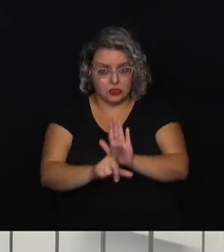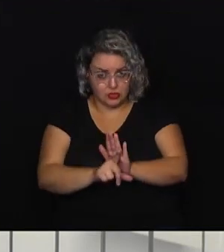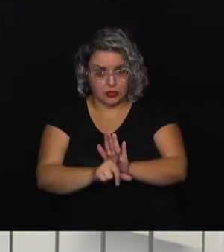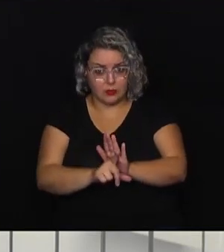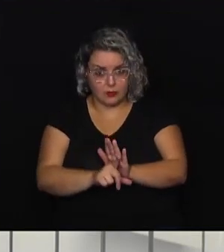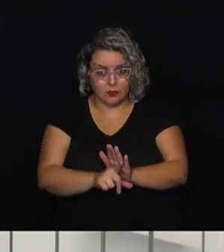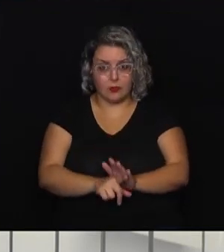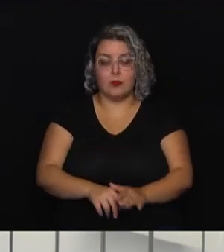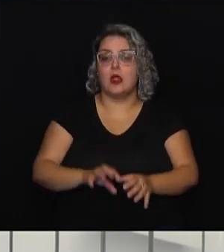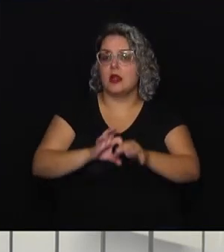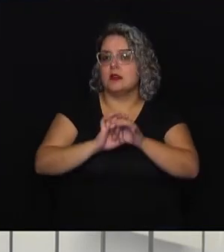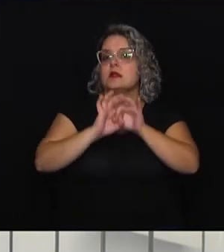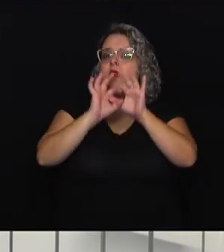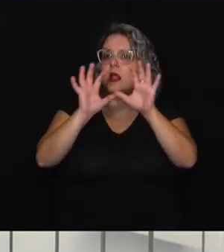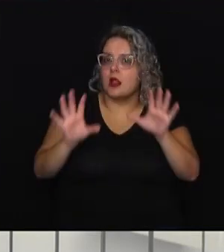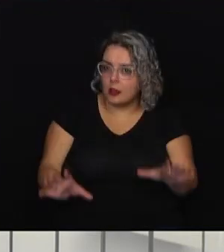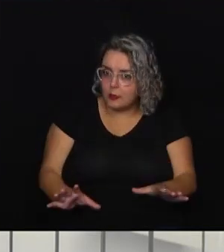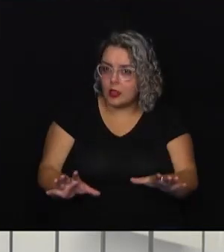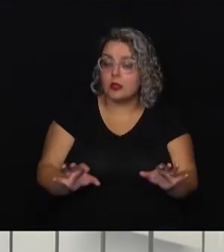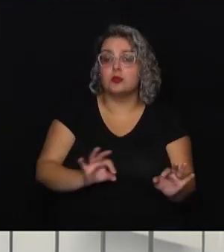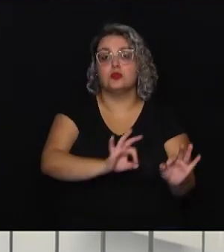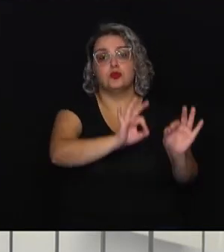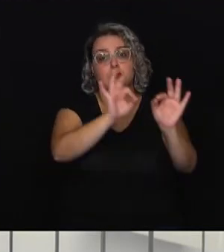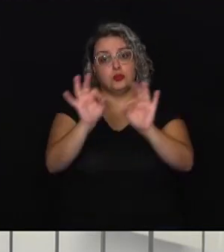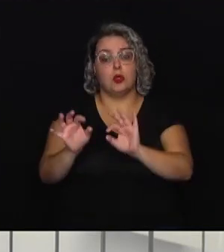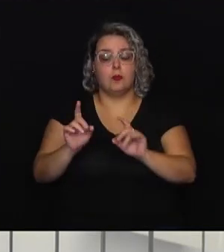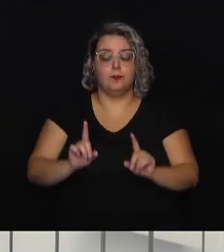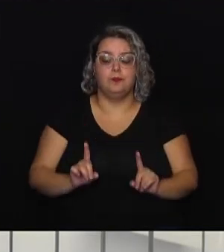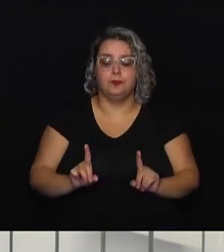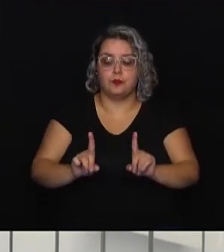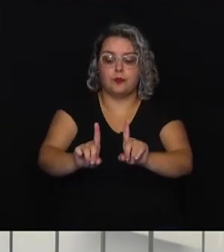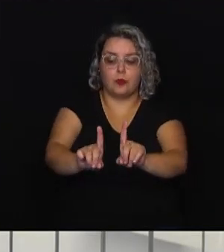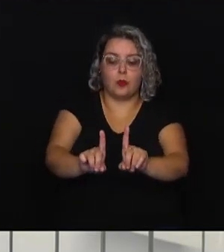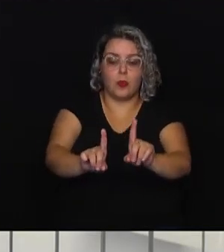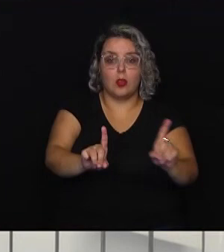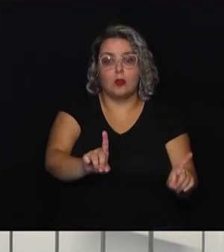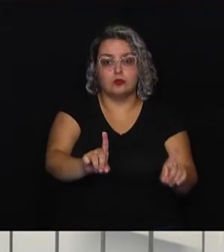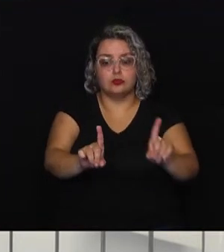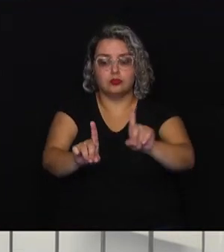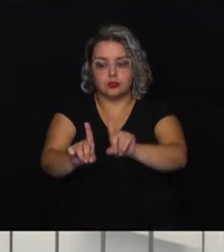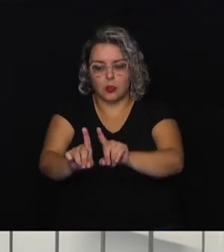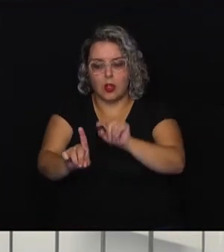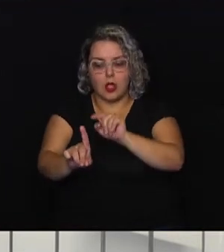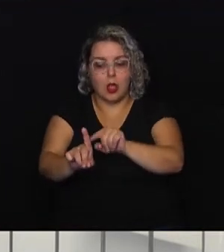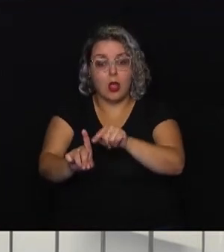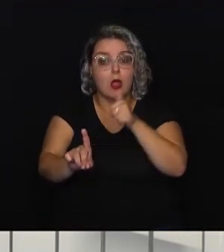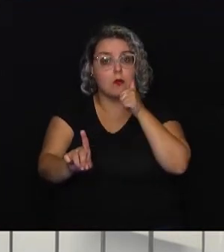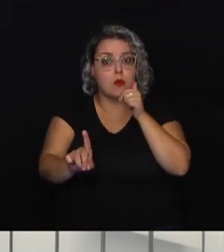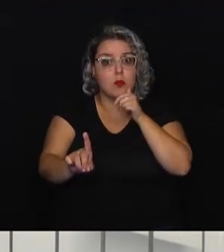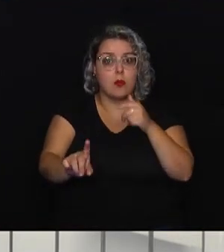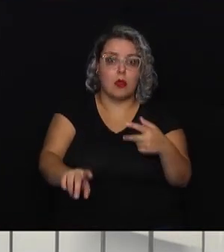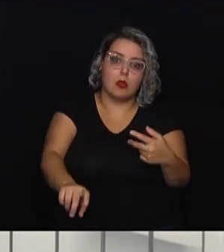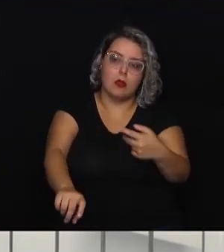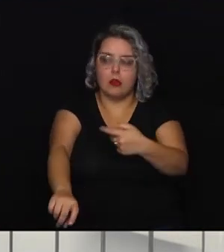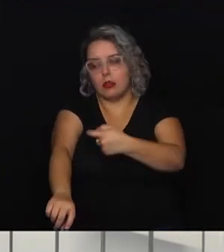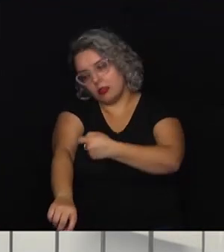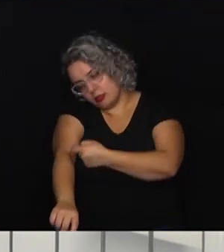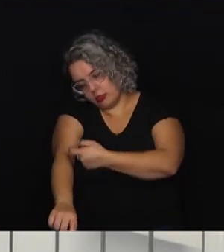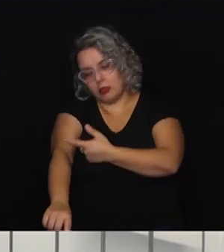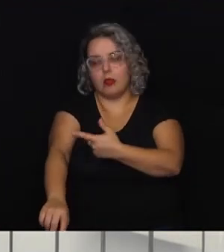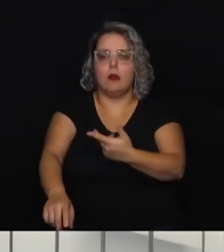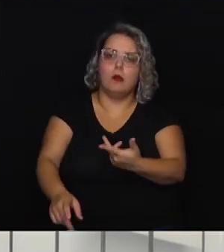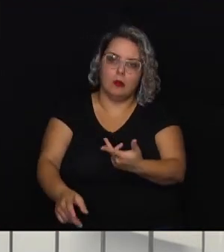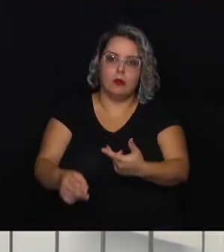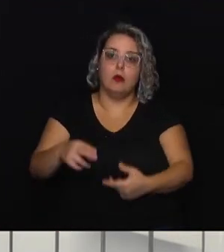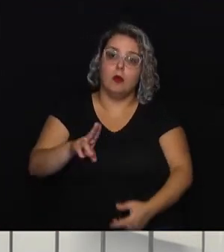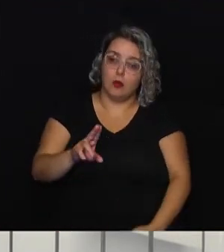seja permitido acompanhante à mulher durante o procedimento médico que utilize anestesia